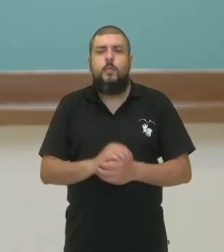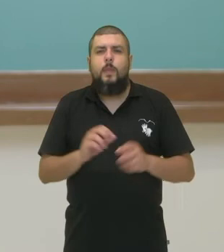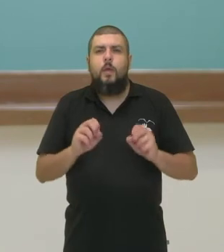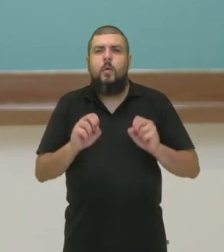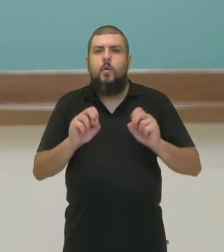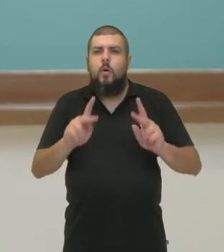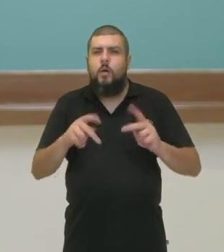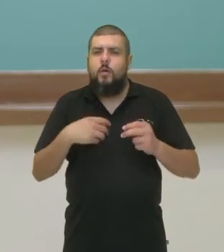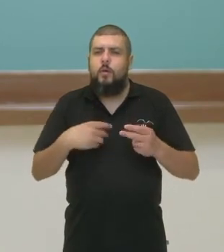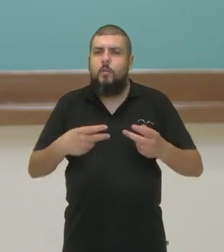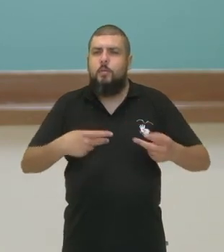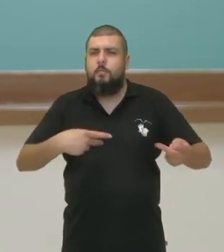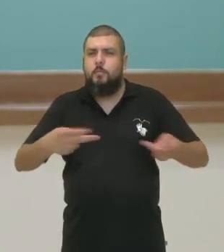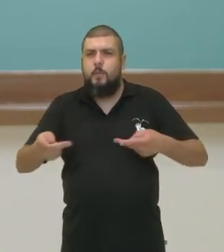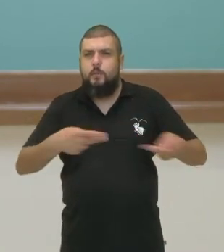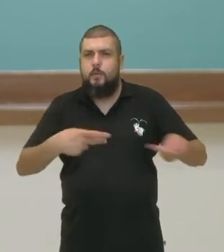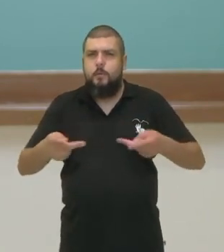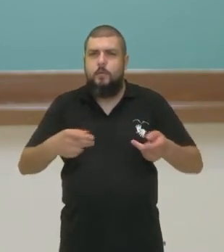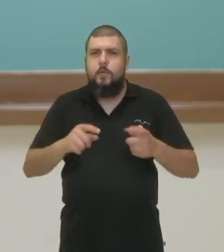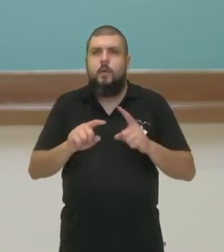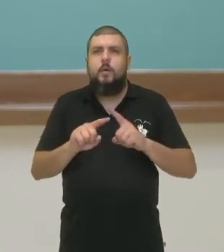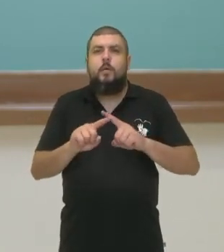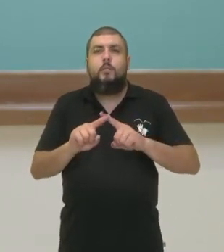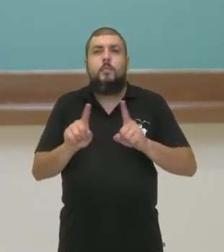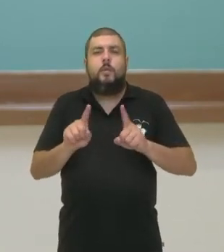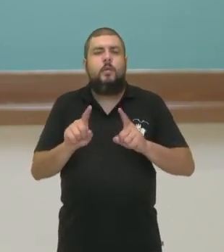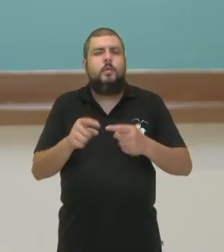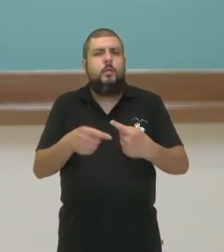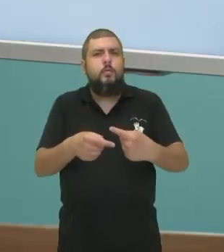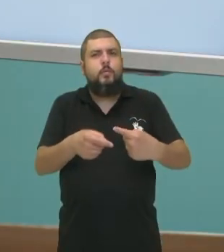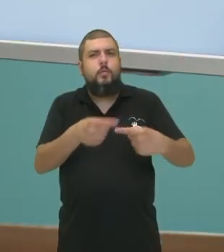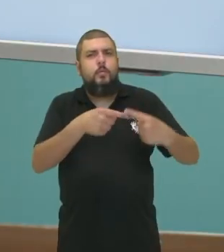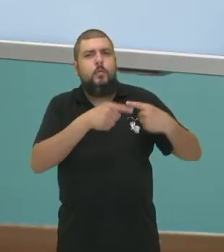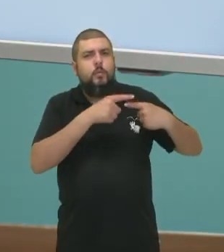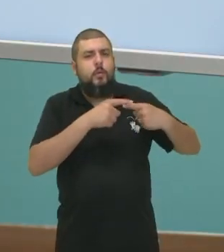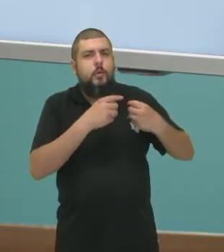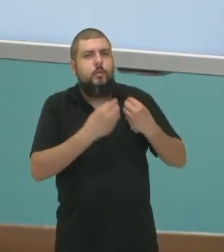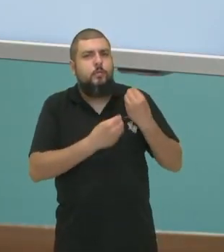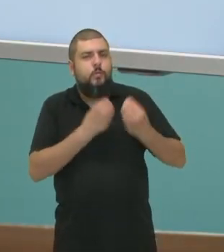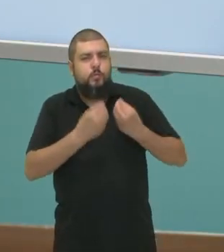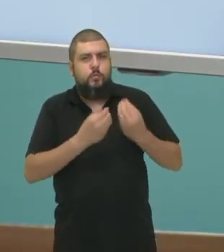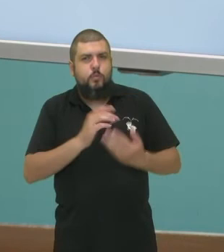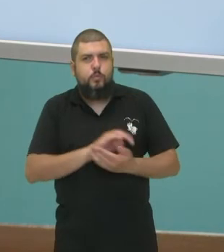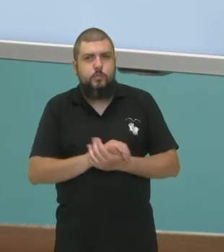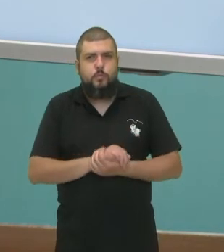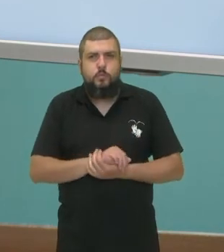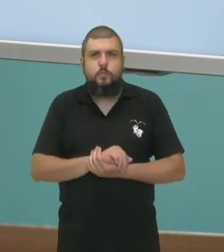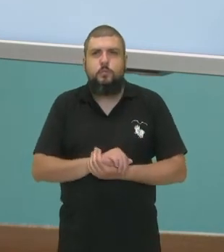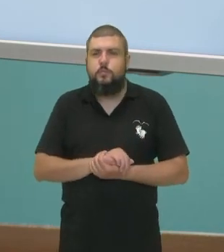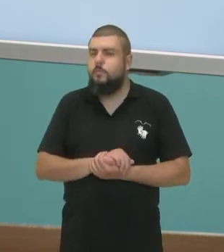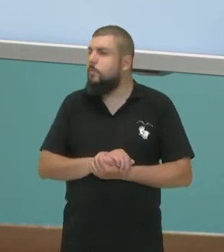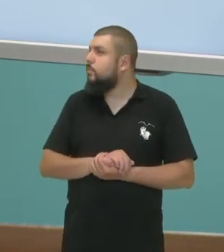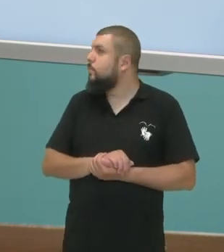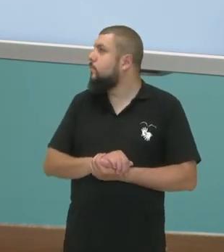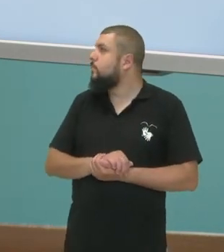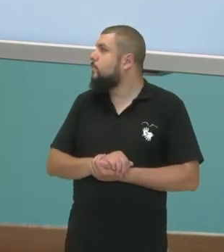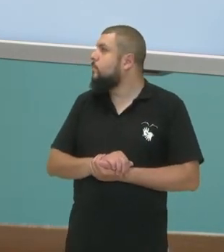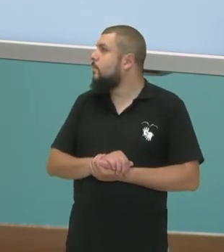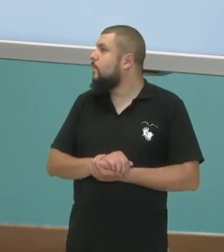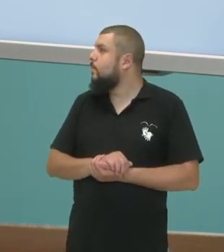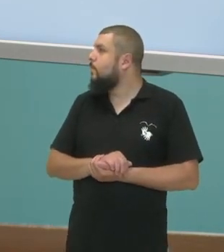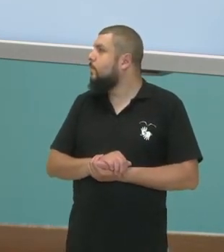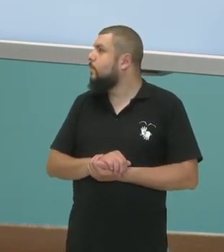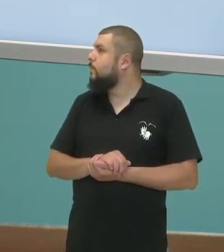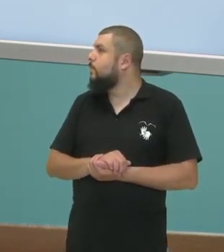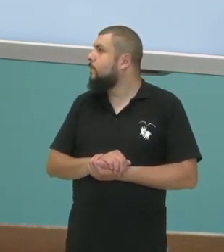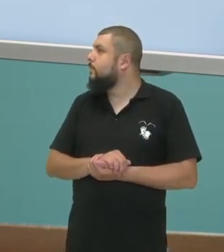vamos voltar no tempo um pouquinho, né? Para ver como que era a moda antigamente, digamos assim. Los cambios de la moda a lo largo de los